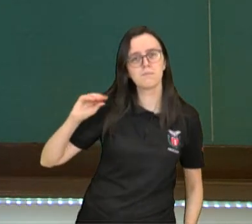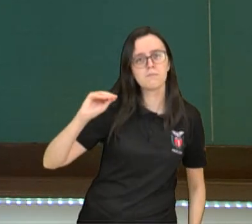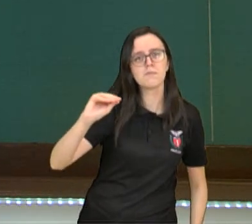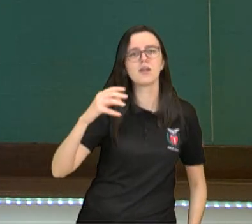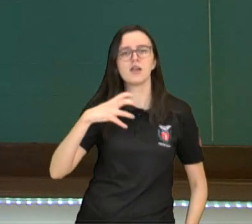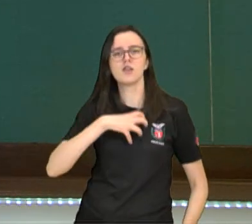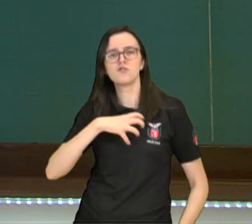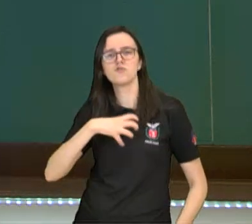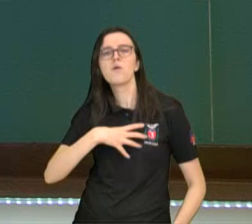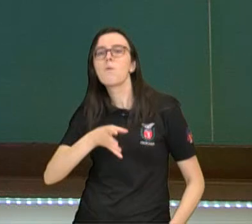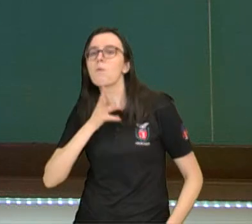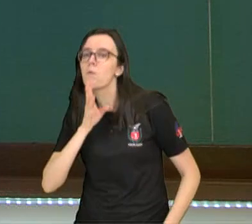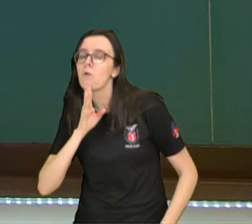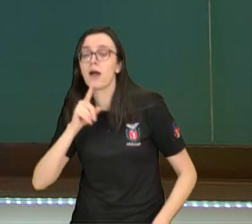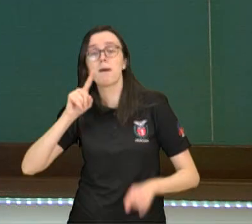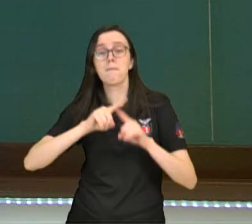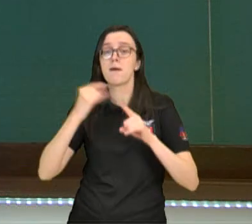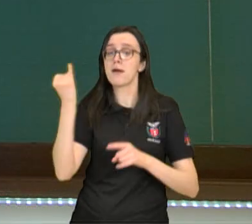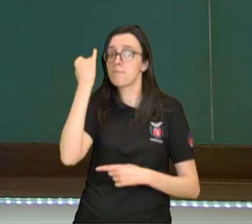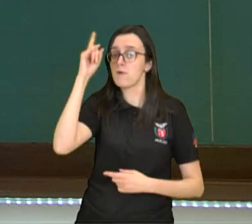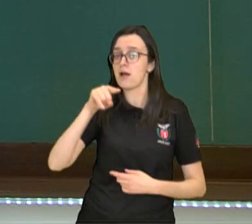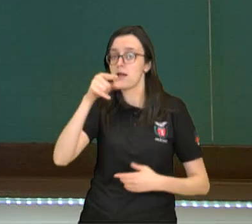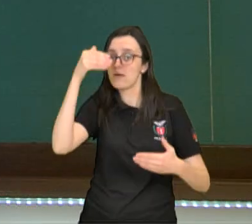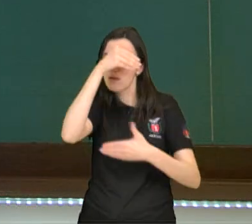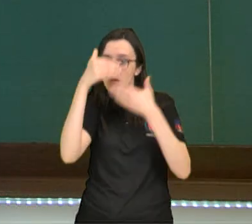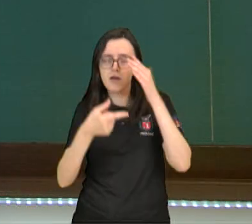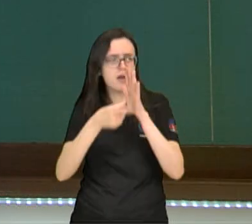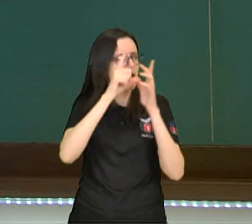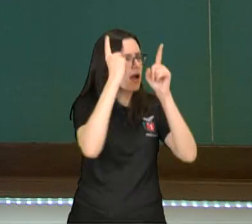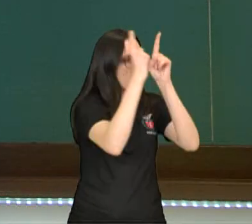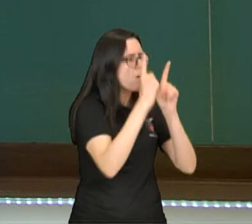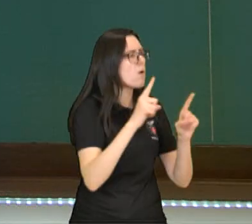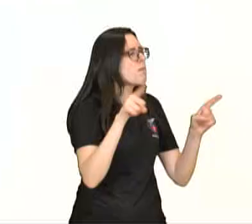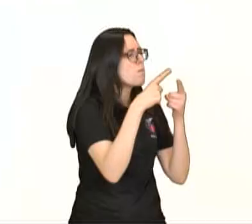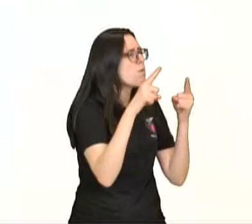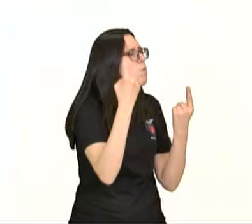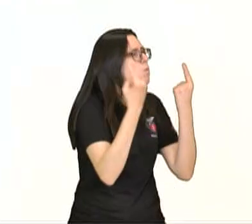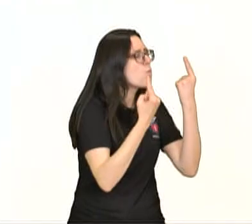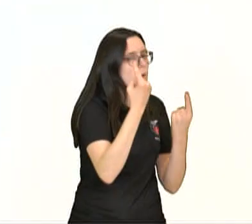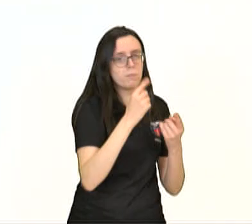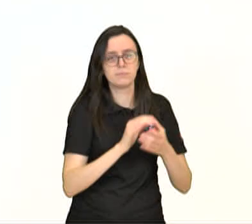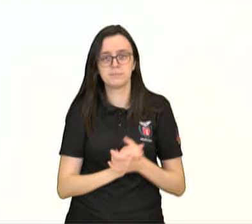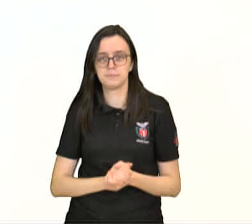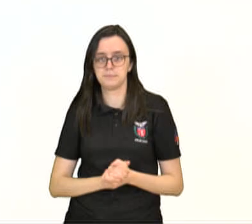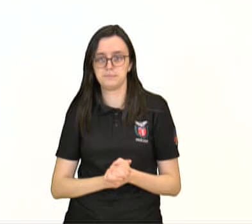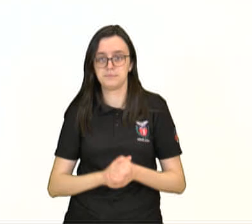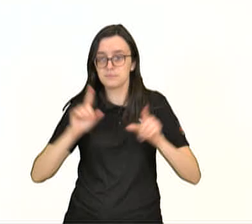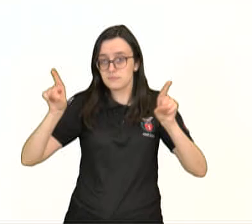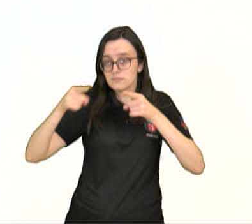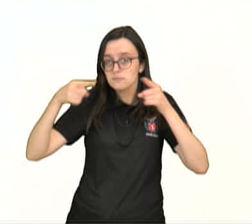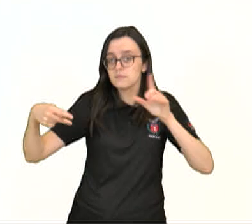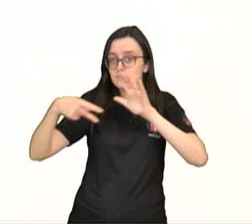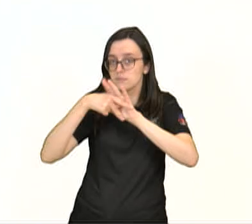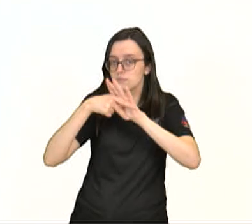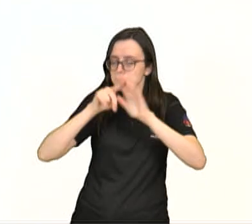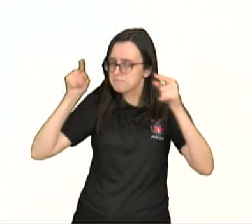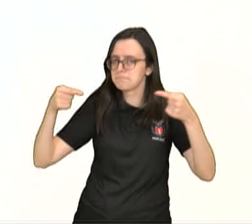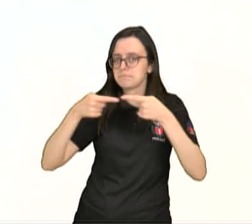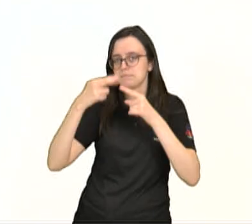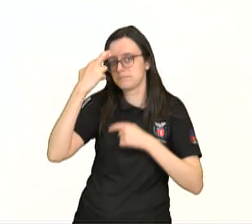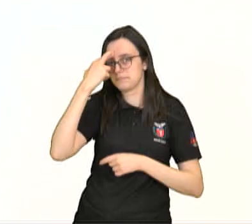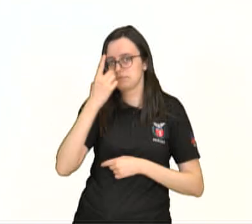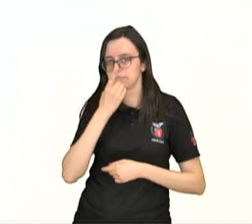que vocês tenham achado esses instrumentos nos slides anteriores, que são eles: os instrumentos musicais característicos da bachata,